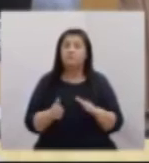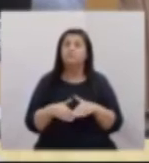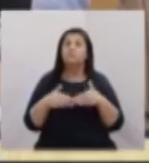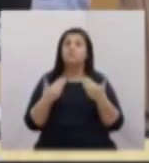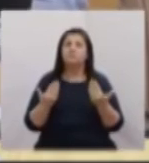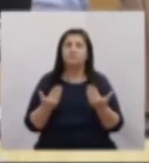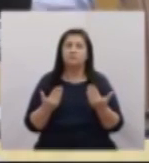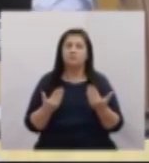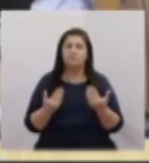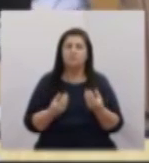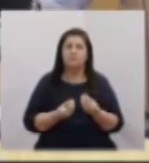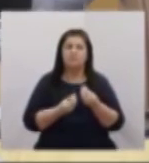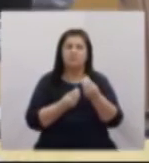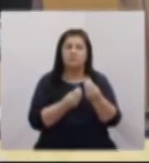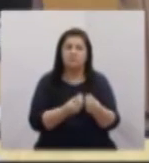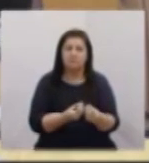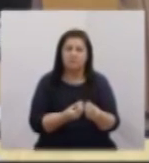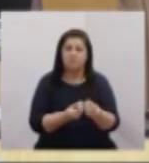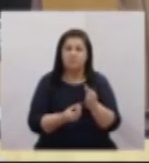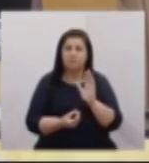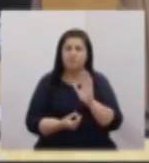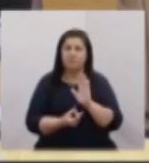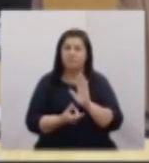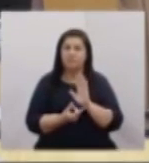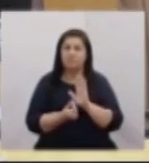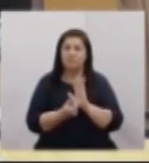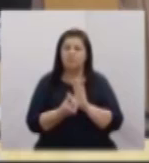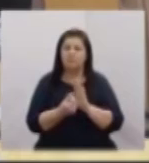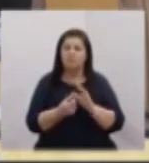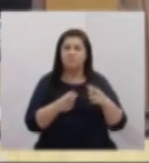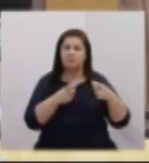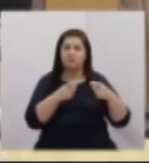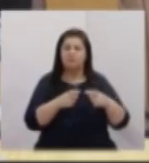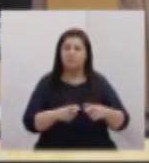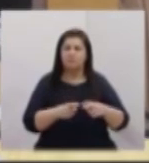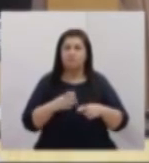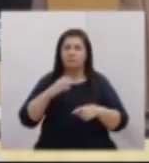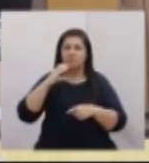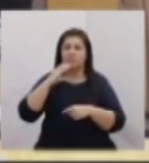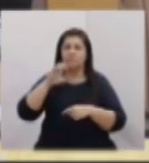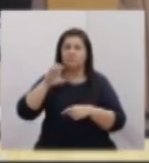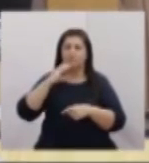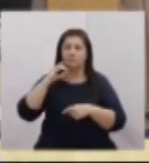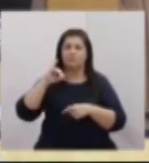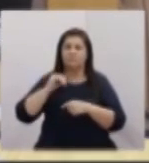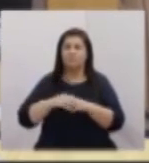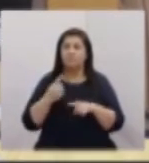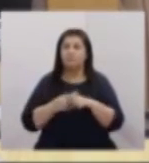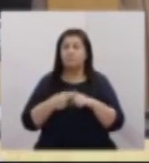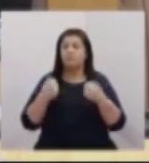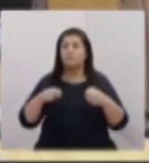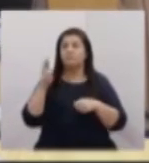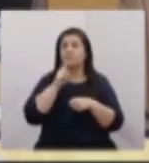entrega da emenda destinada à ONG Cãotinho da Ceci, pois a mesma possui urgência